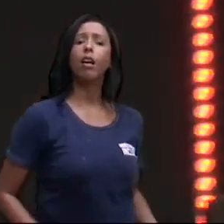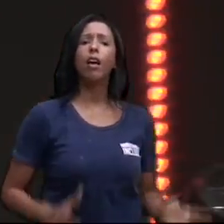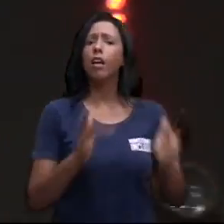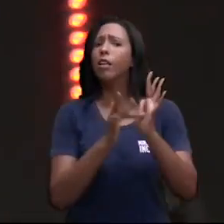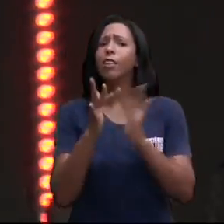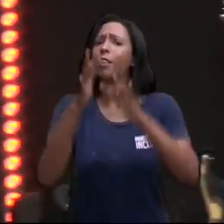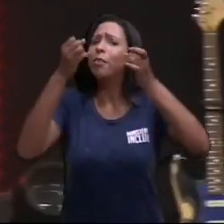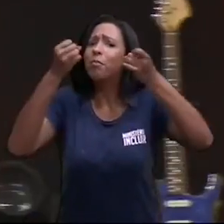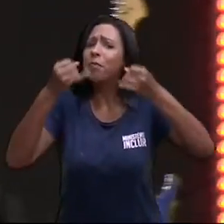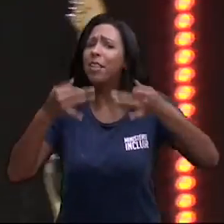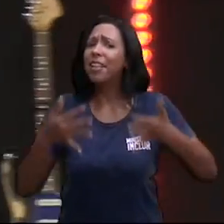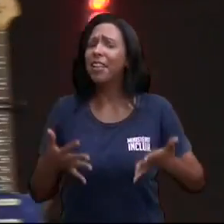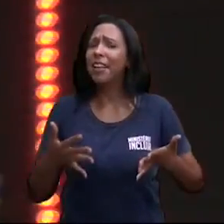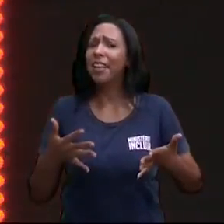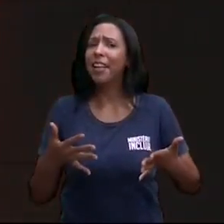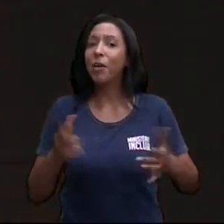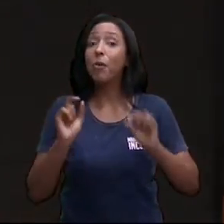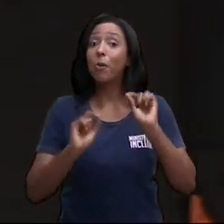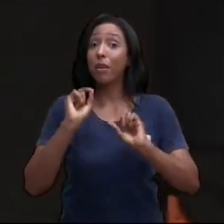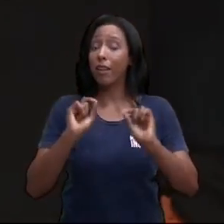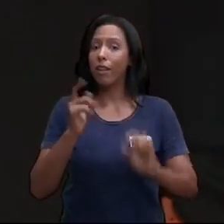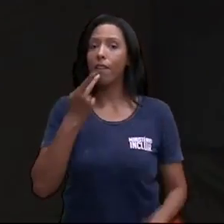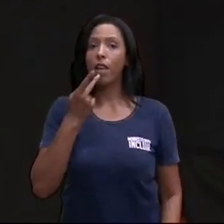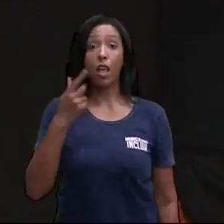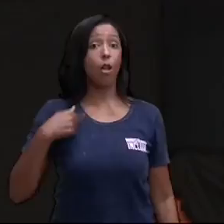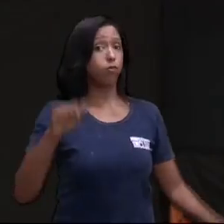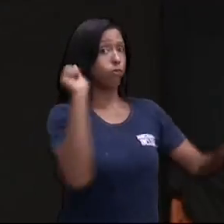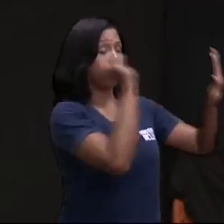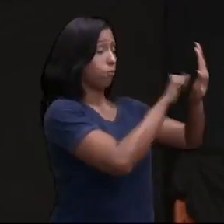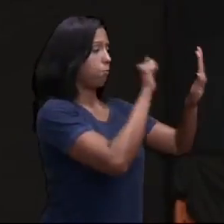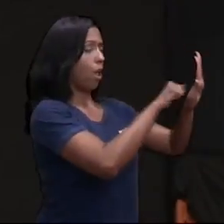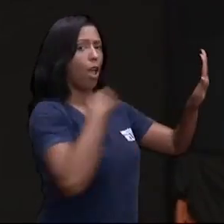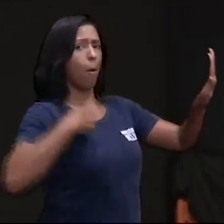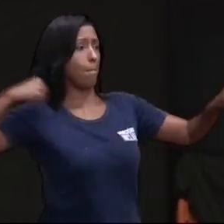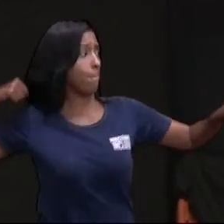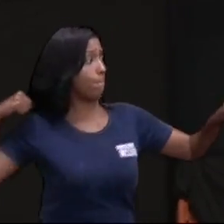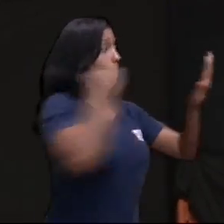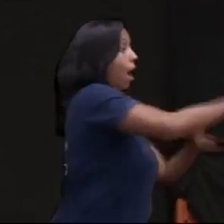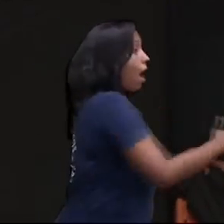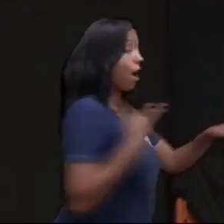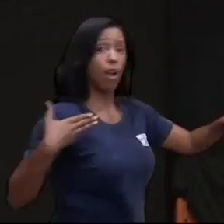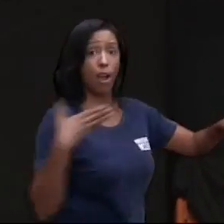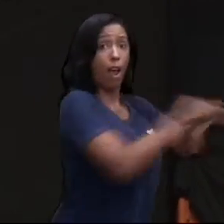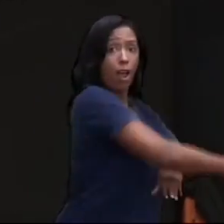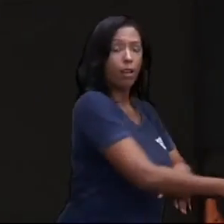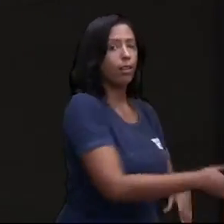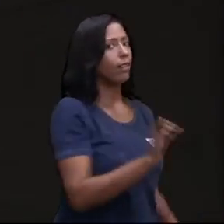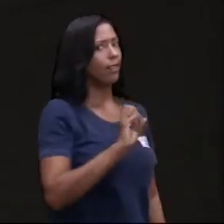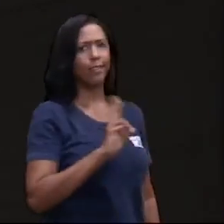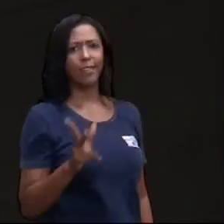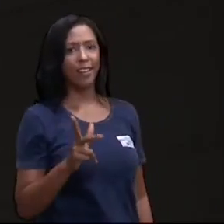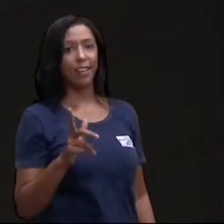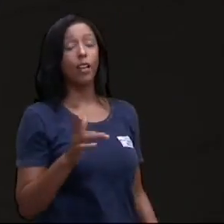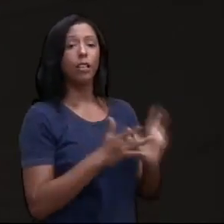que Jesus está dizendo ele não tá dizendo hein estou a porta e vou arrombar não estou a porta e